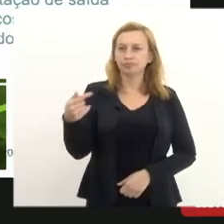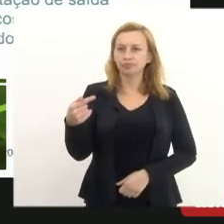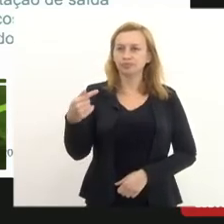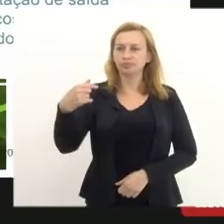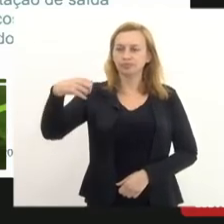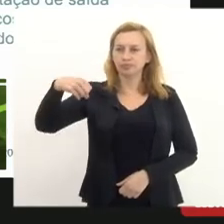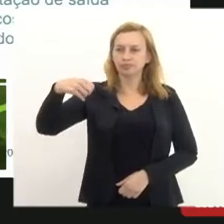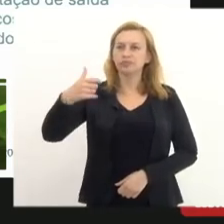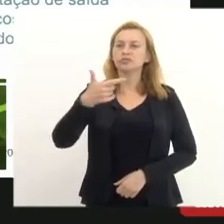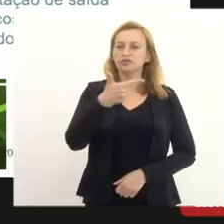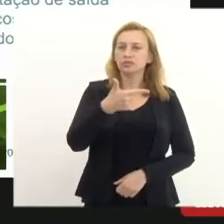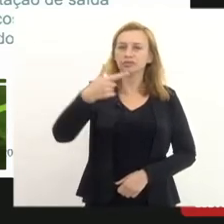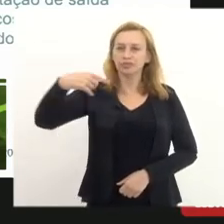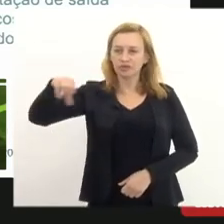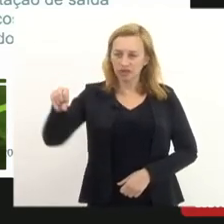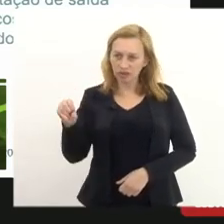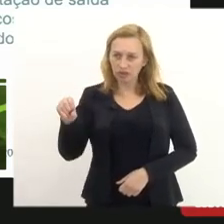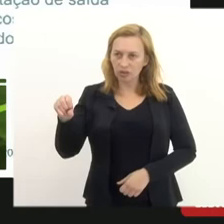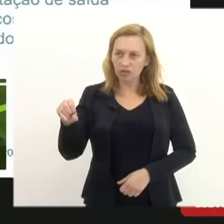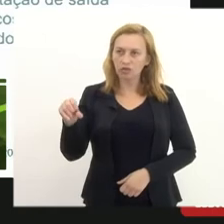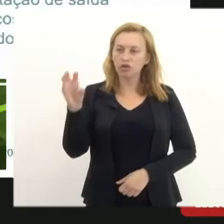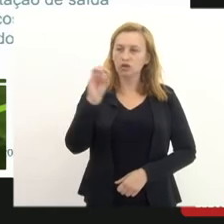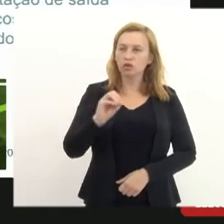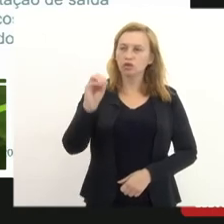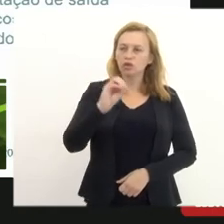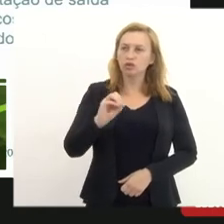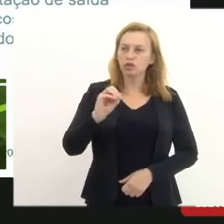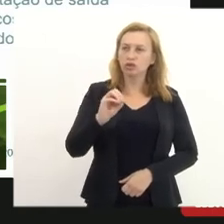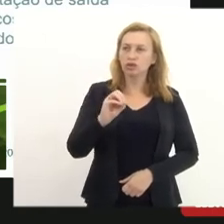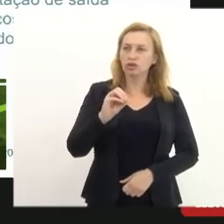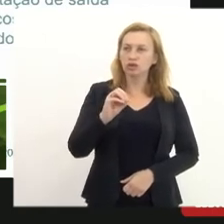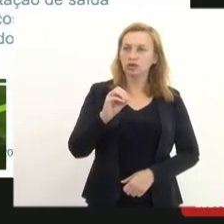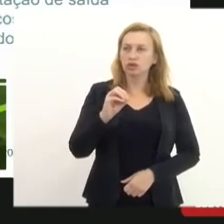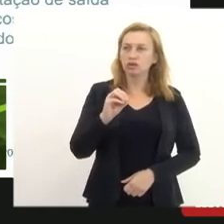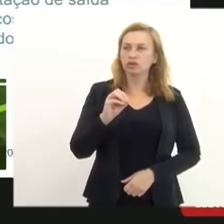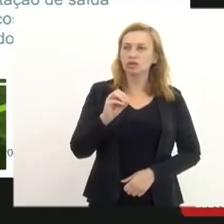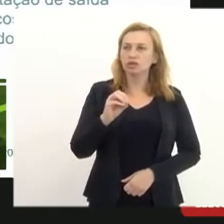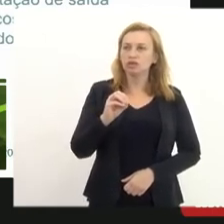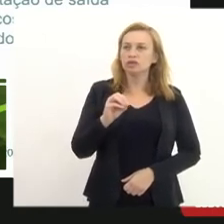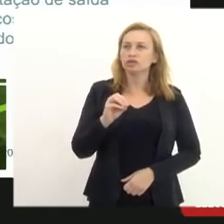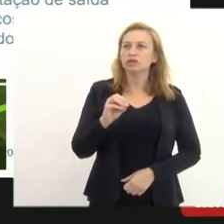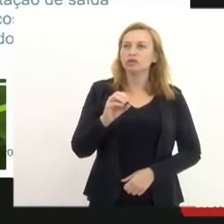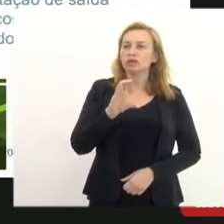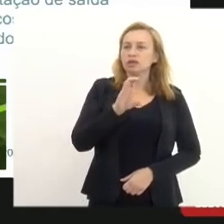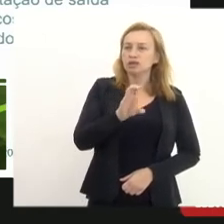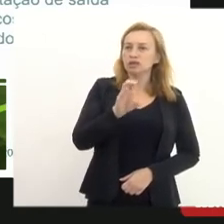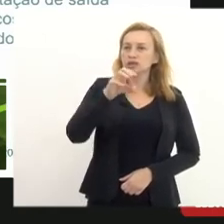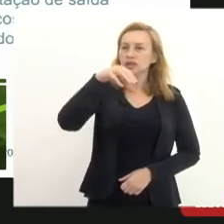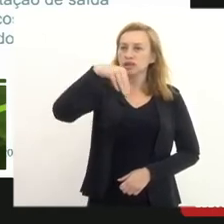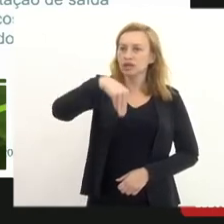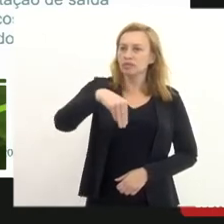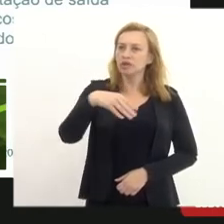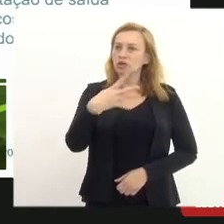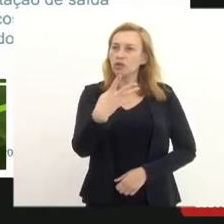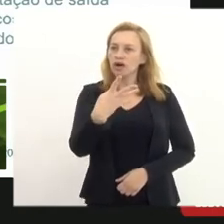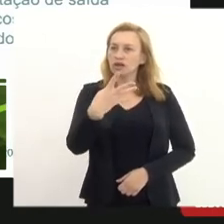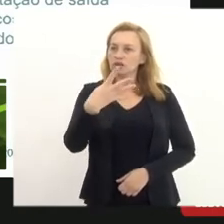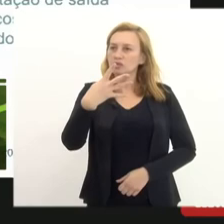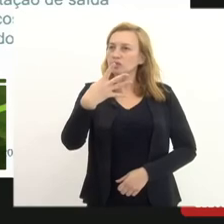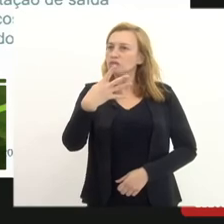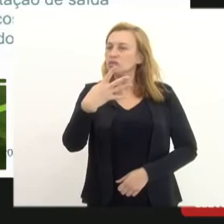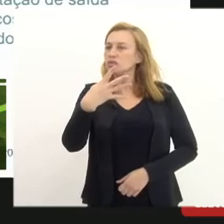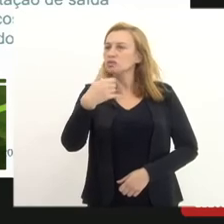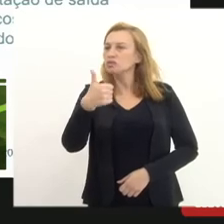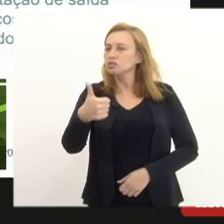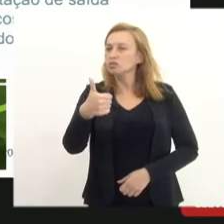2019, outubro, tivemos a aquisição do CM541 aqui na Bacia de Campos, no Rio de Janeiro. A gente está iniciando